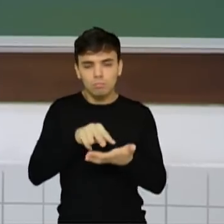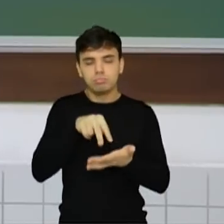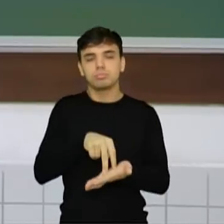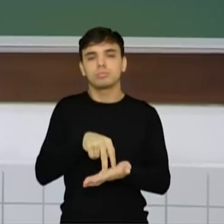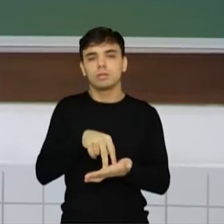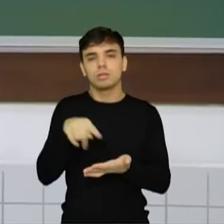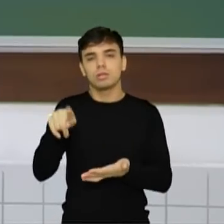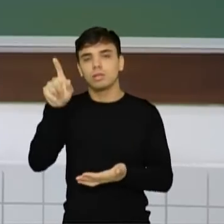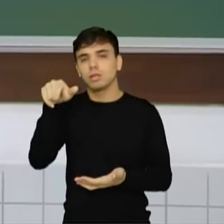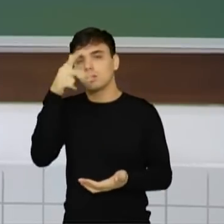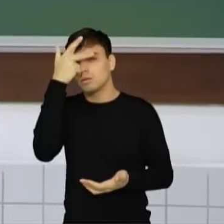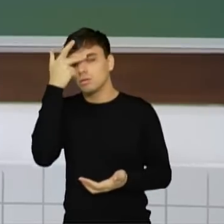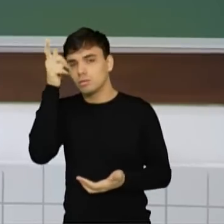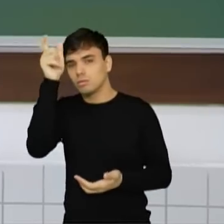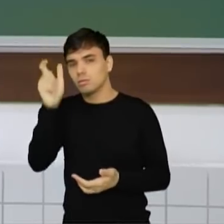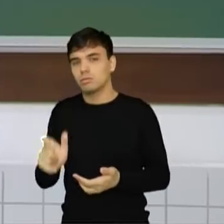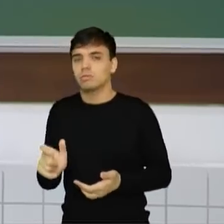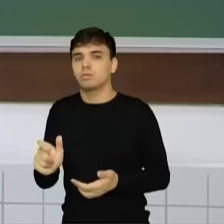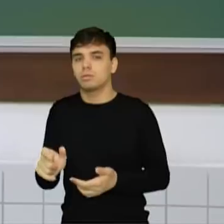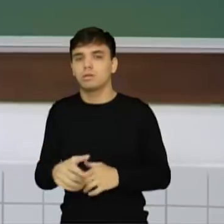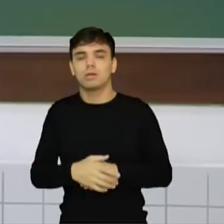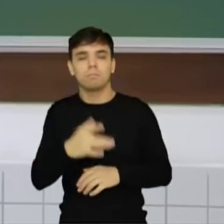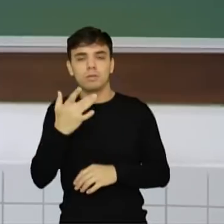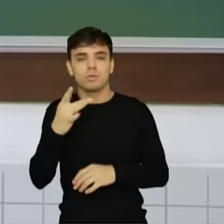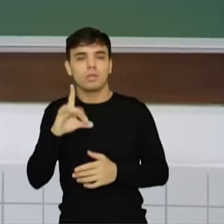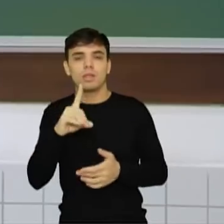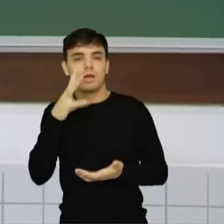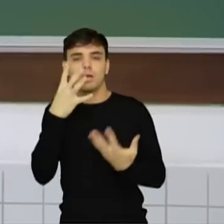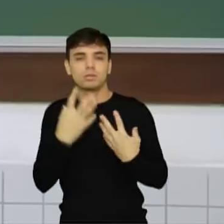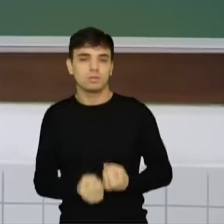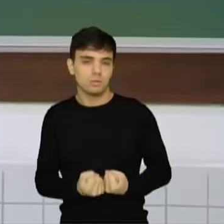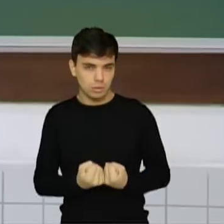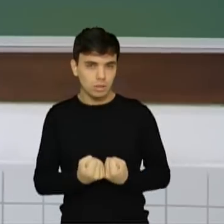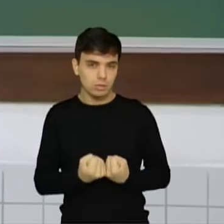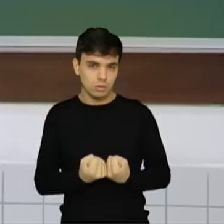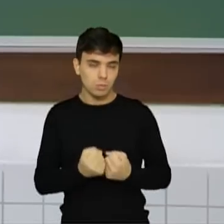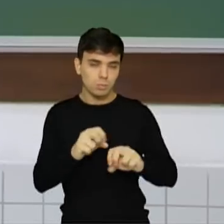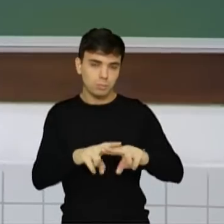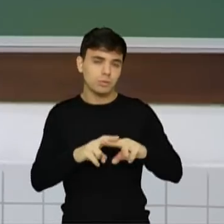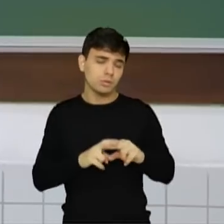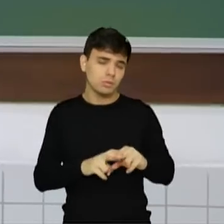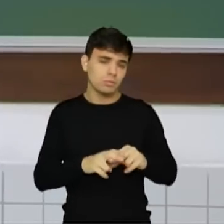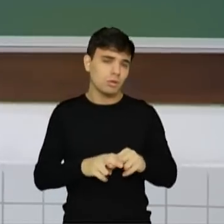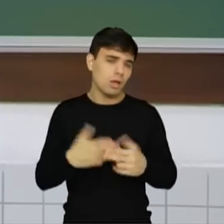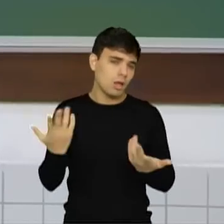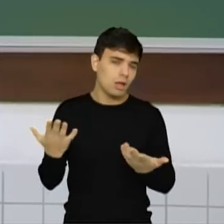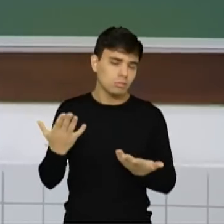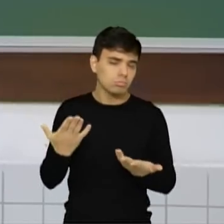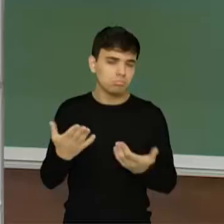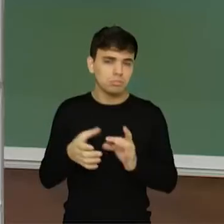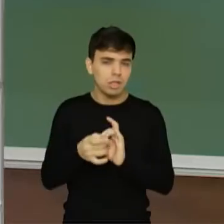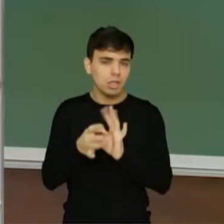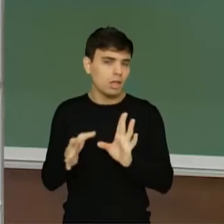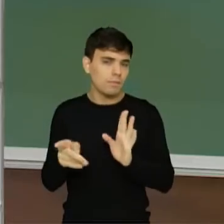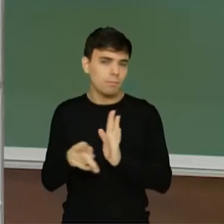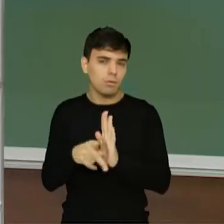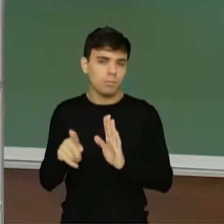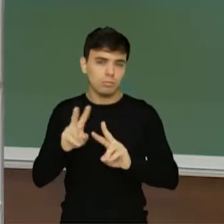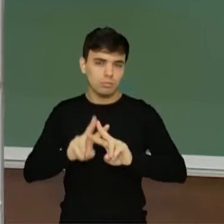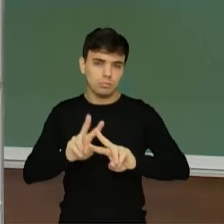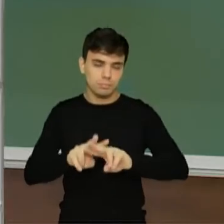vão ser considerados pessoas de consideração e foram inocentados por participar na rebelião. Mas, quanto aos